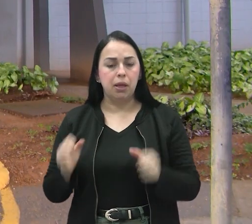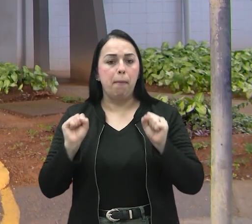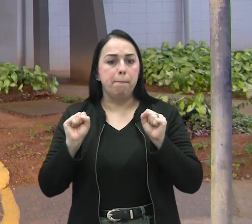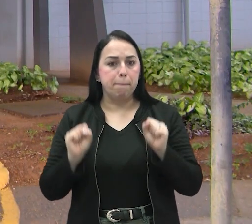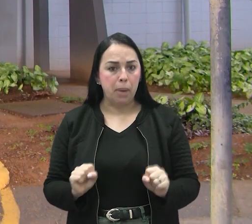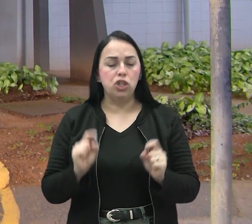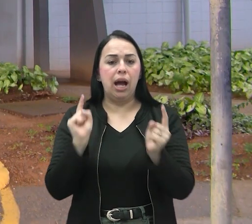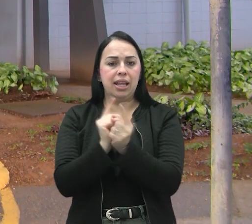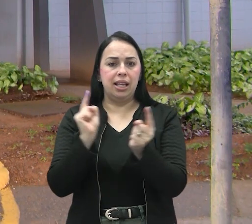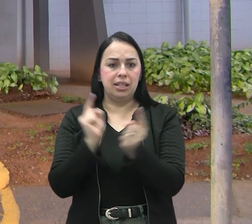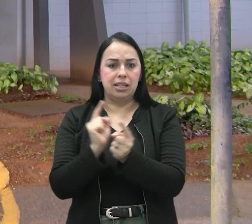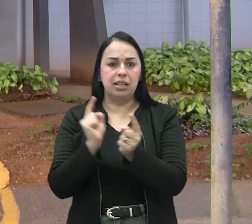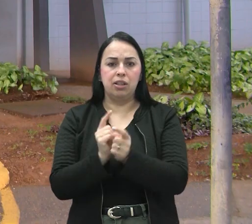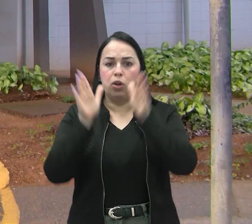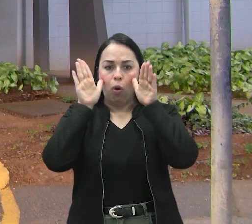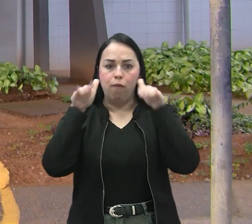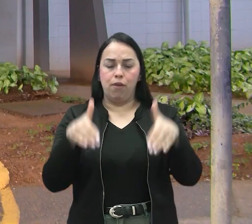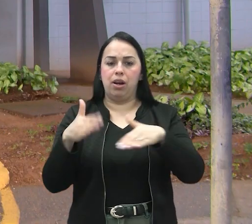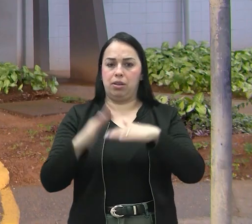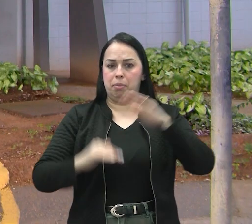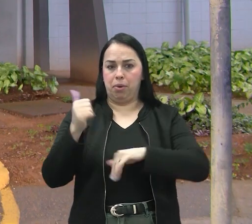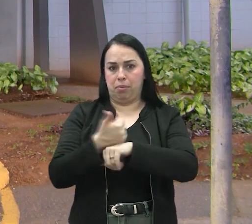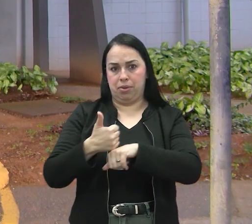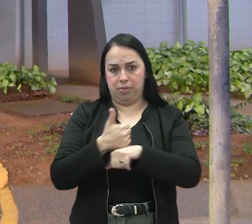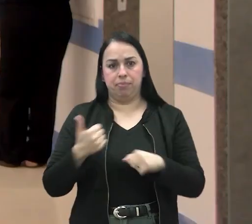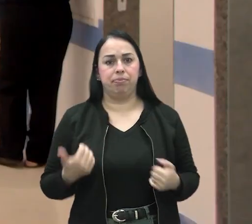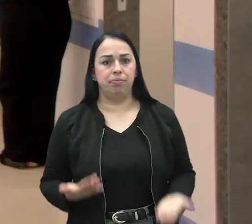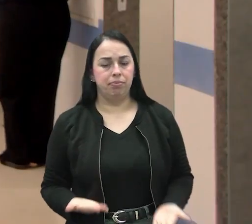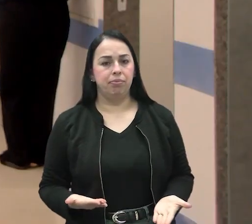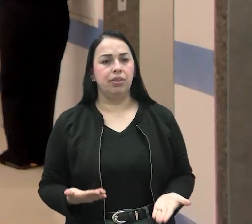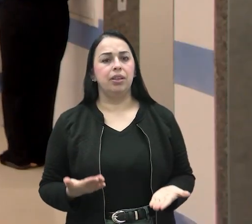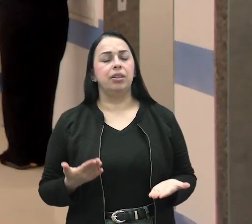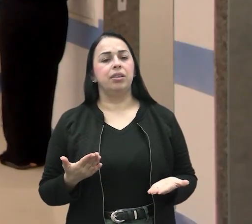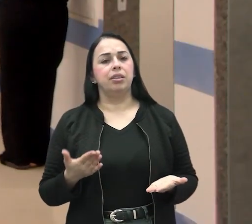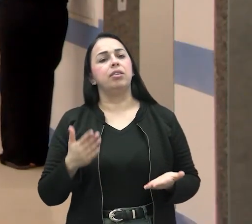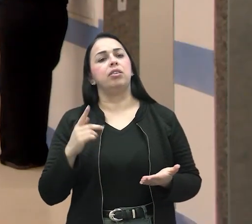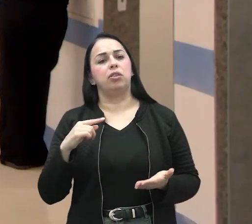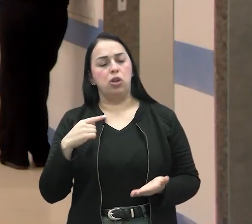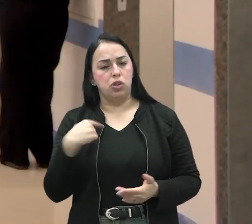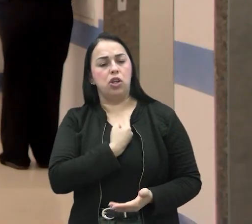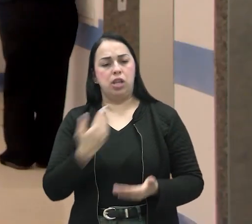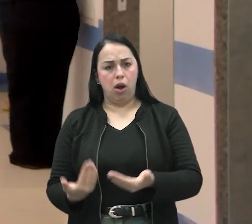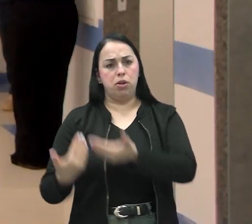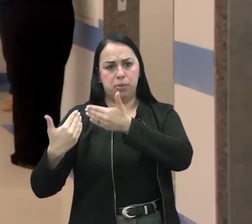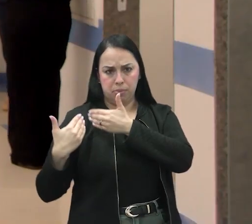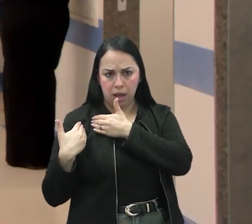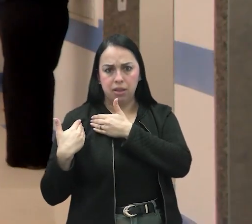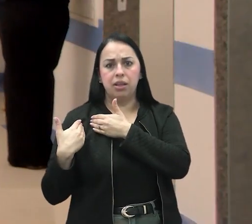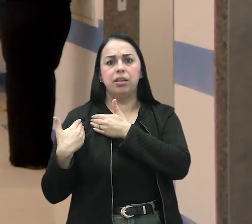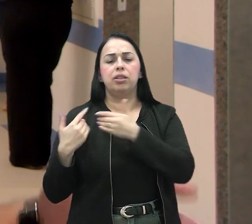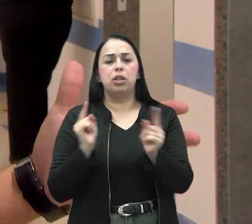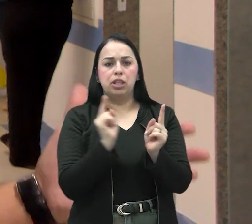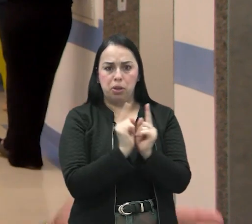vai ampliar a oferta de atendimento especializado para a população. Isso está entre os compromissos do nosso plano de governo, tanto o atendimento